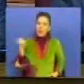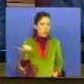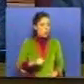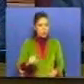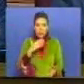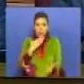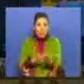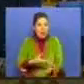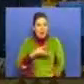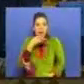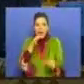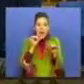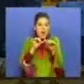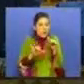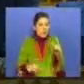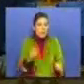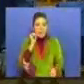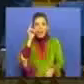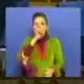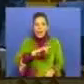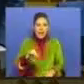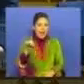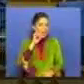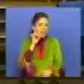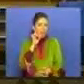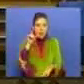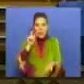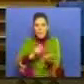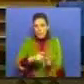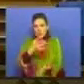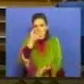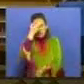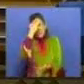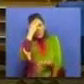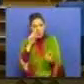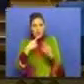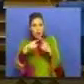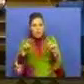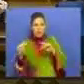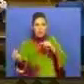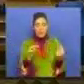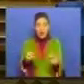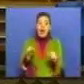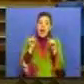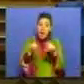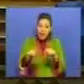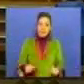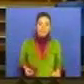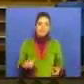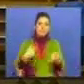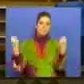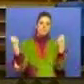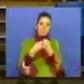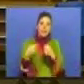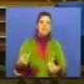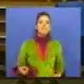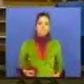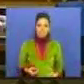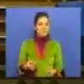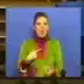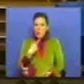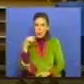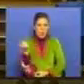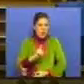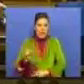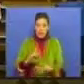dar argumentos a quem defende pontos de vista contrários. E aí sim, temos uma divergência. Não